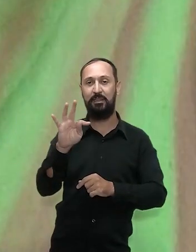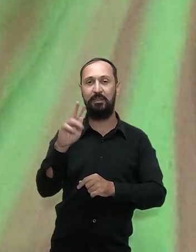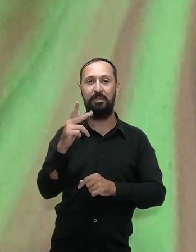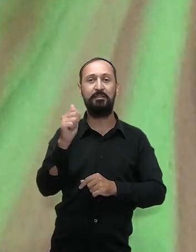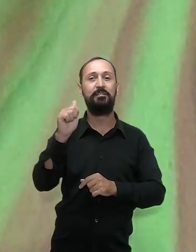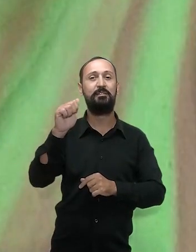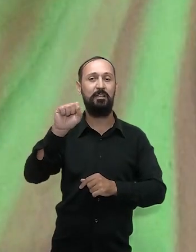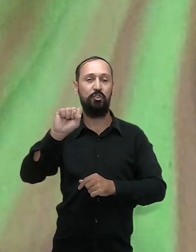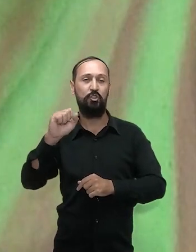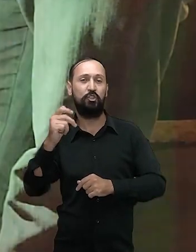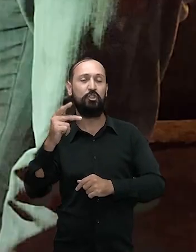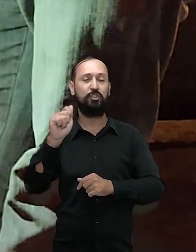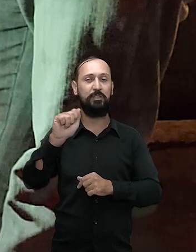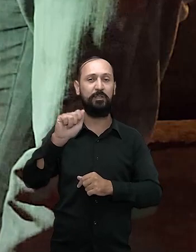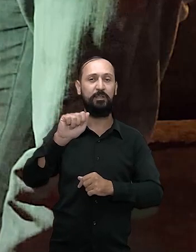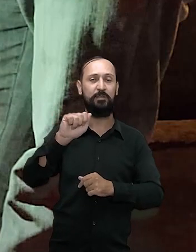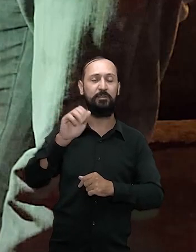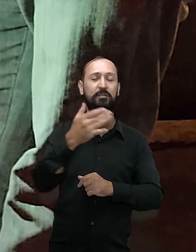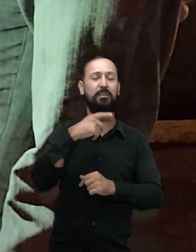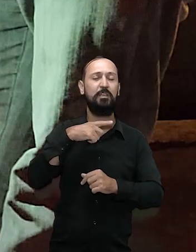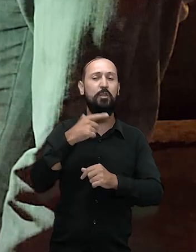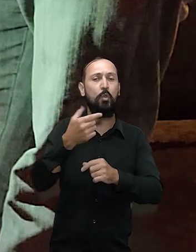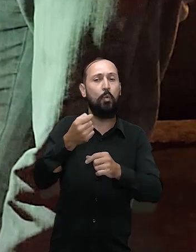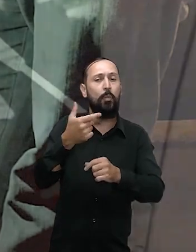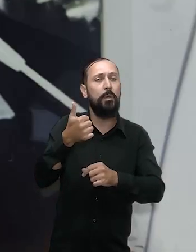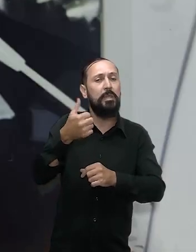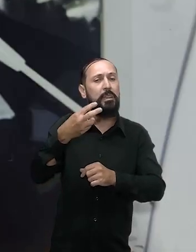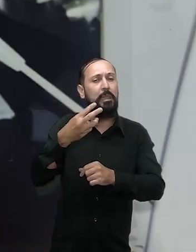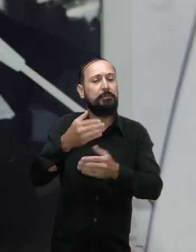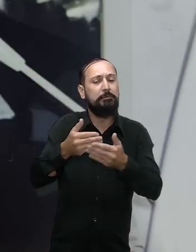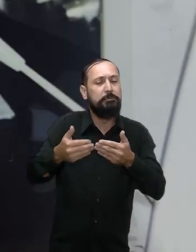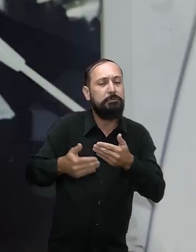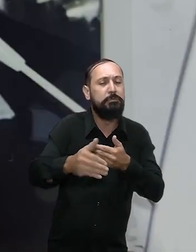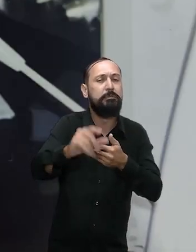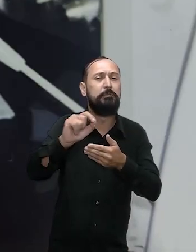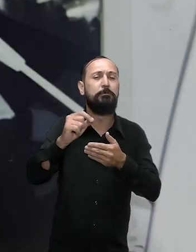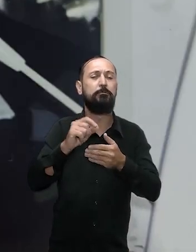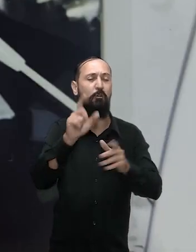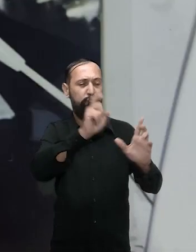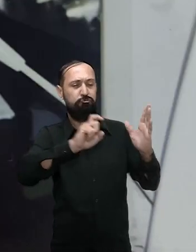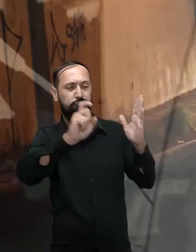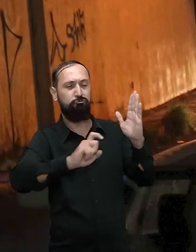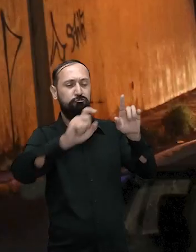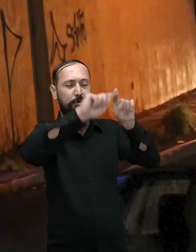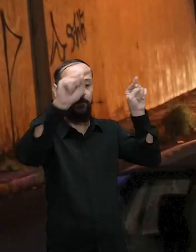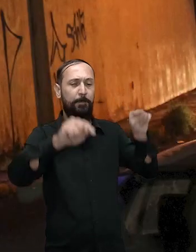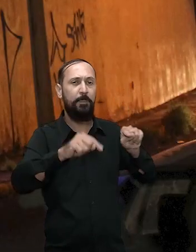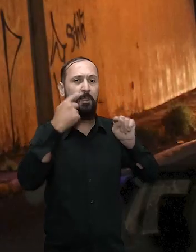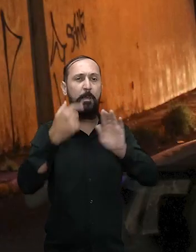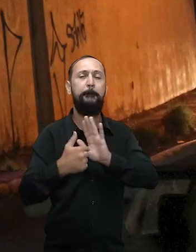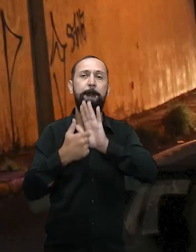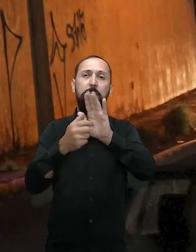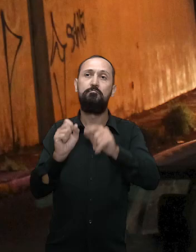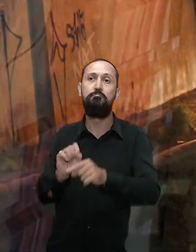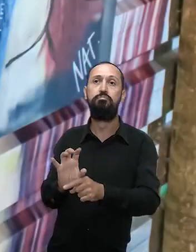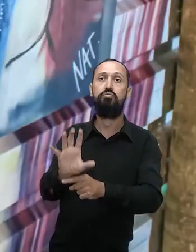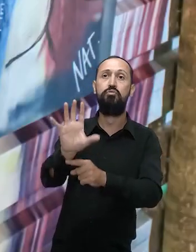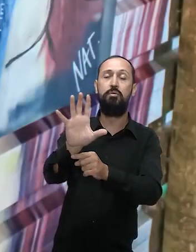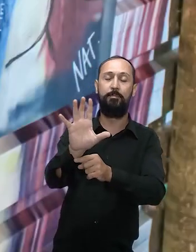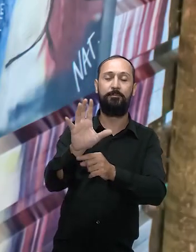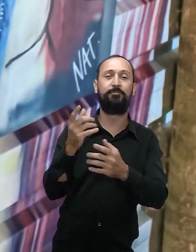Natasha Iká, que desde 2013 se dedica profissionalmente ao grafite, aos murais e às